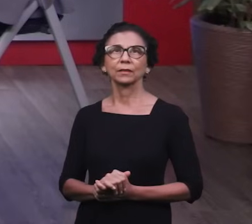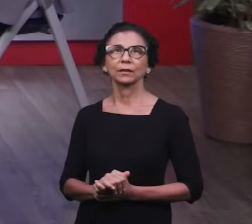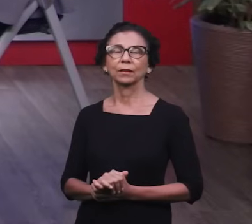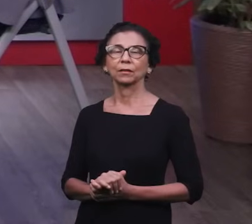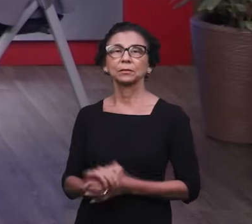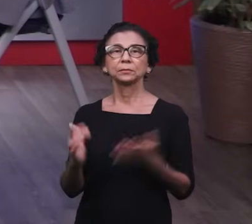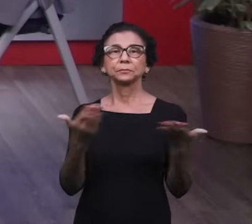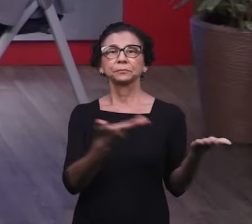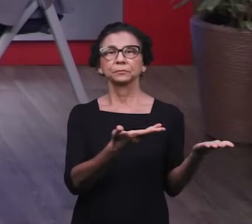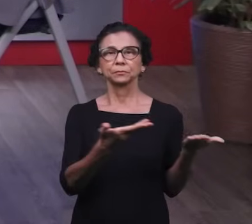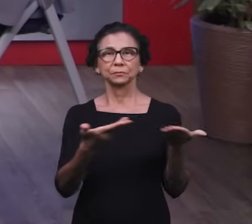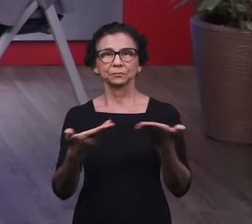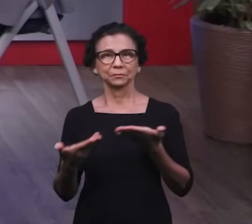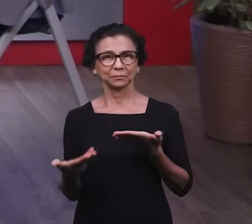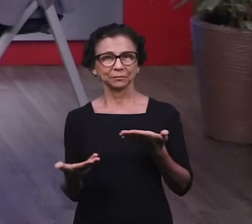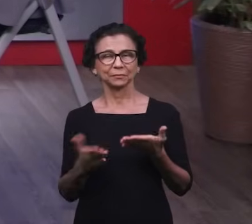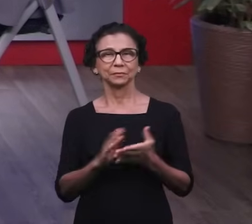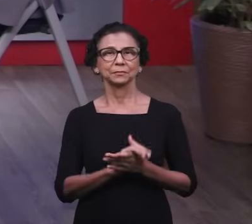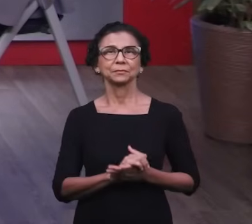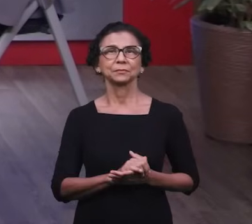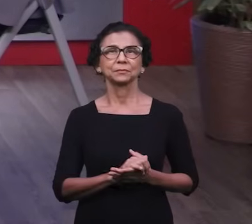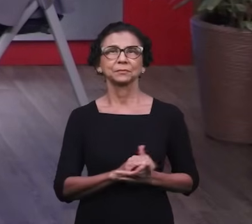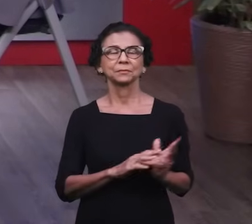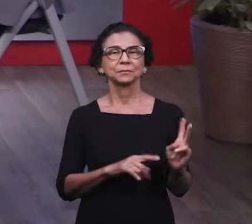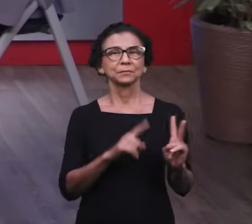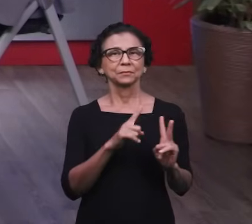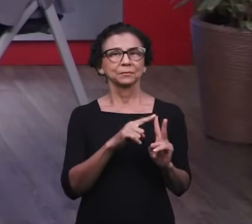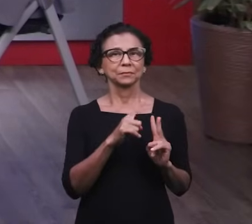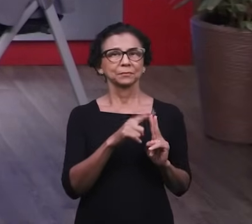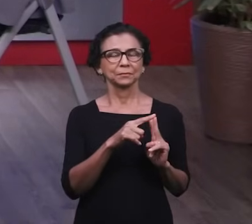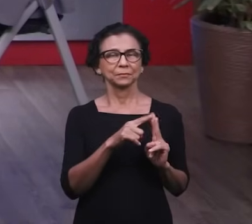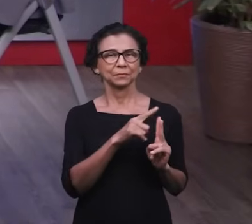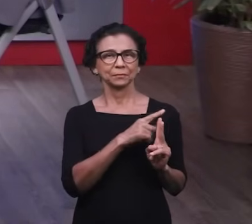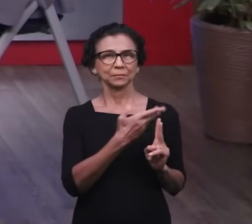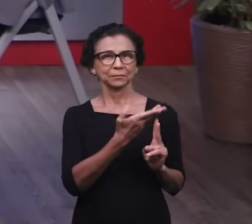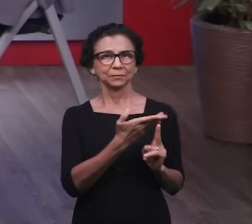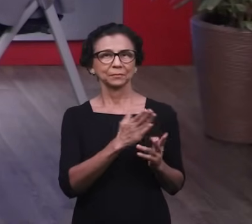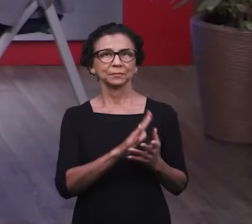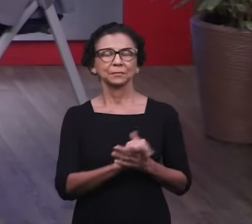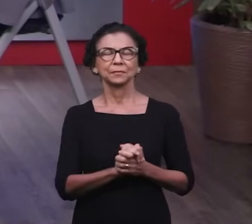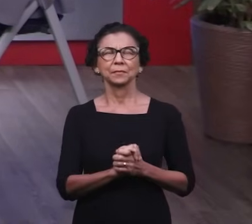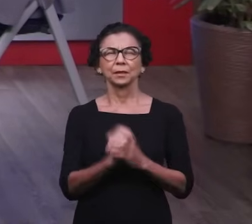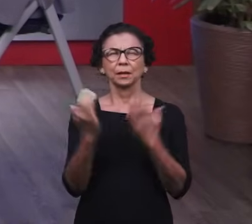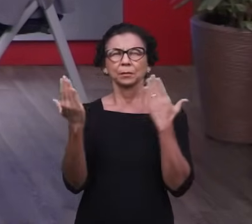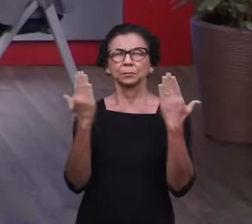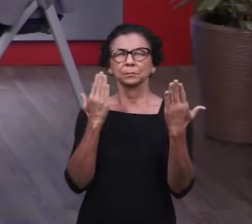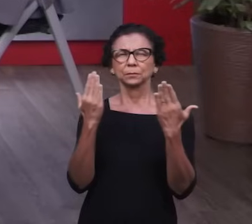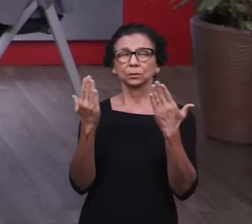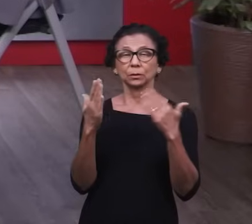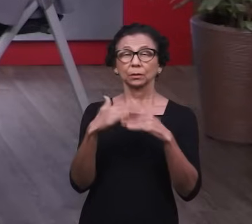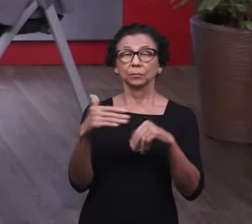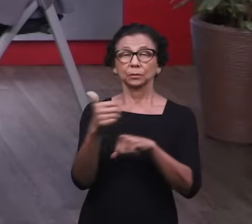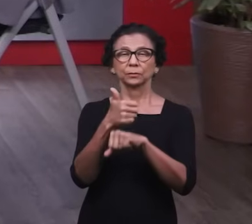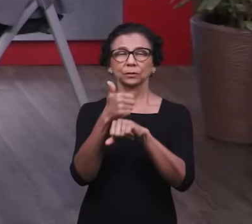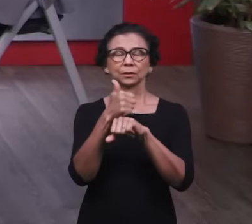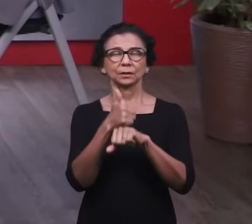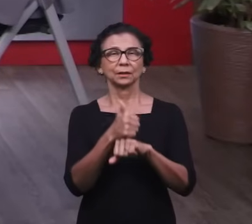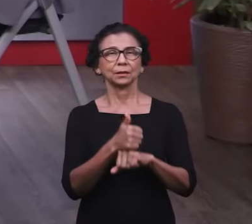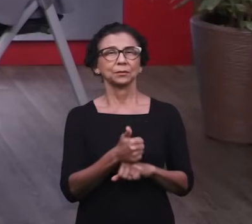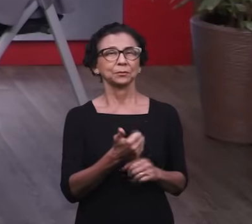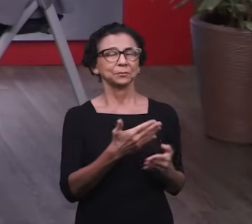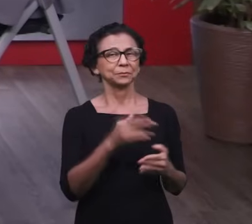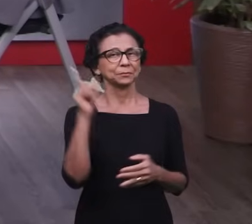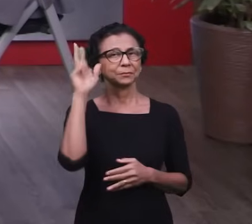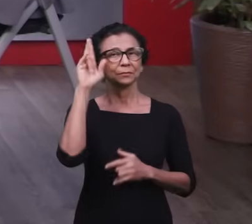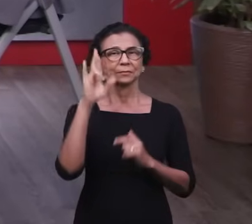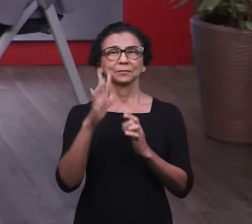nós convidamos aqui a especialista, psicóloga clínica, nossa irmã Andressa Prates. A paz do Senhor,